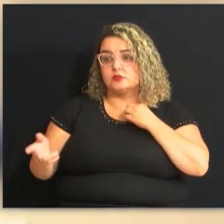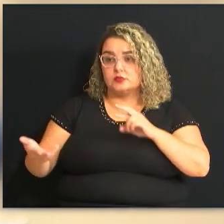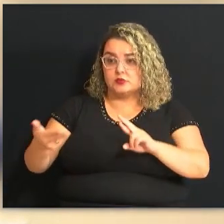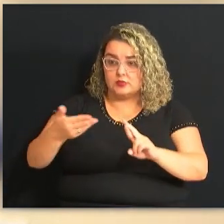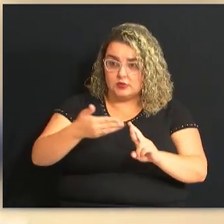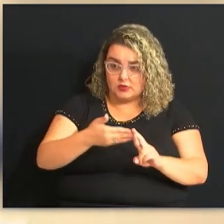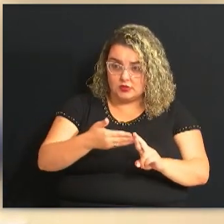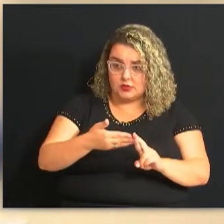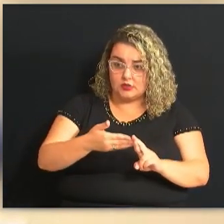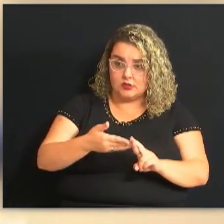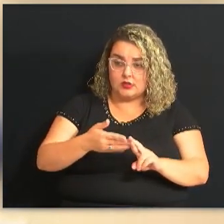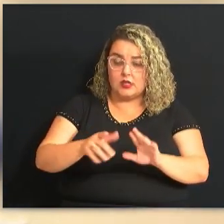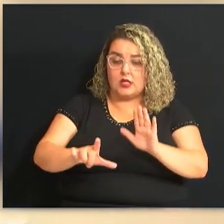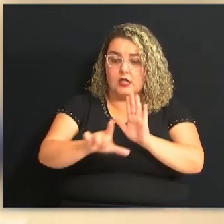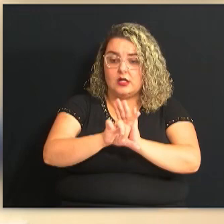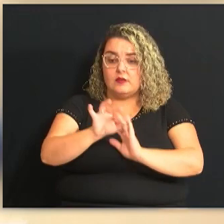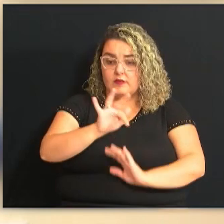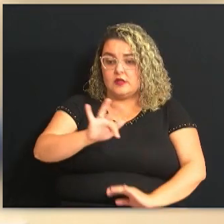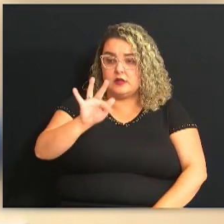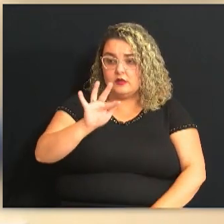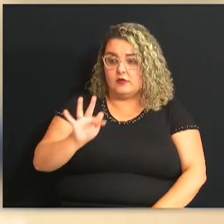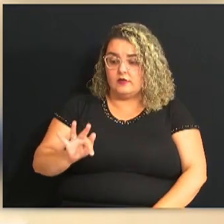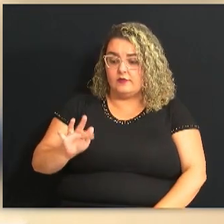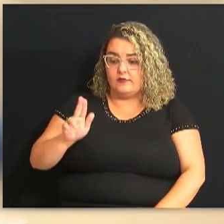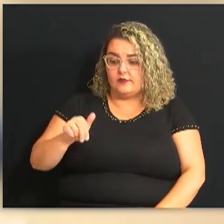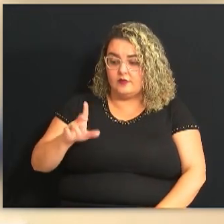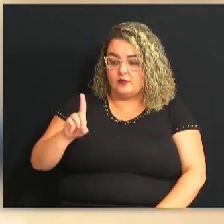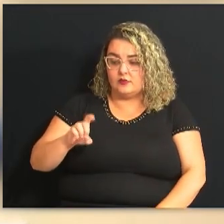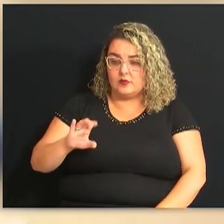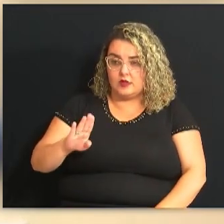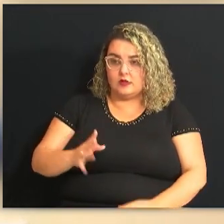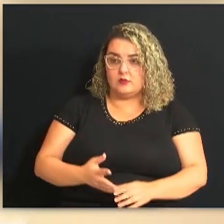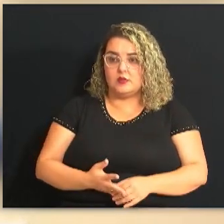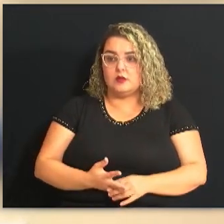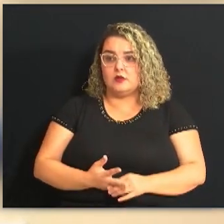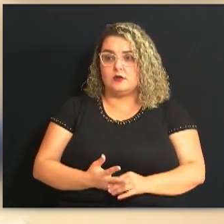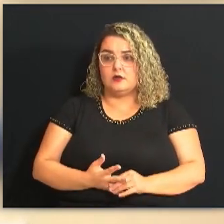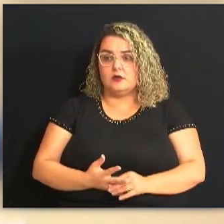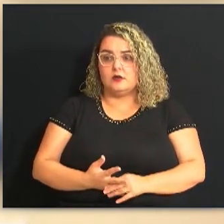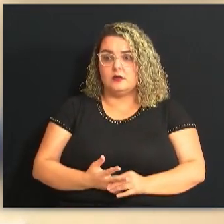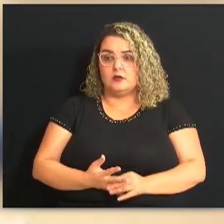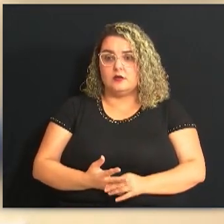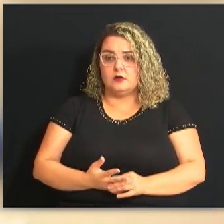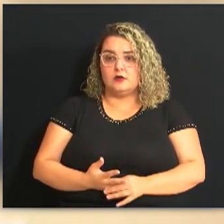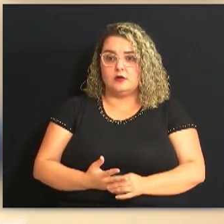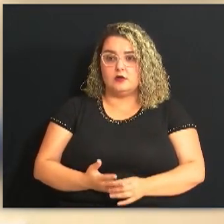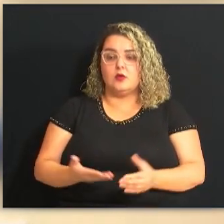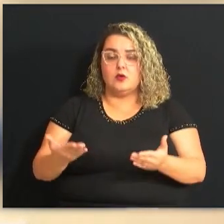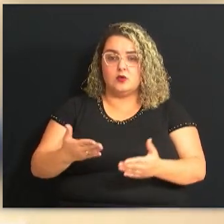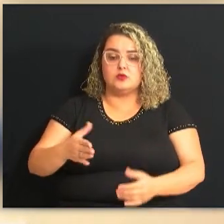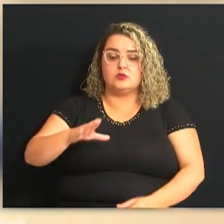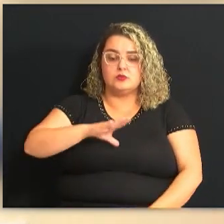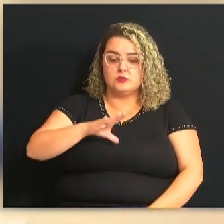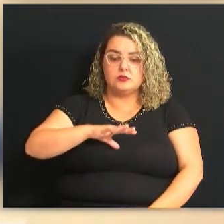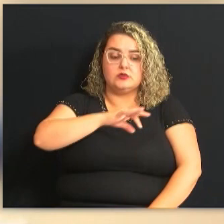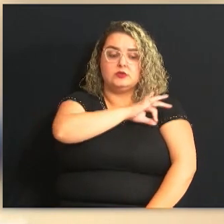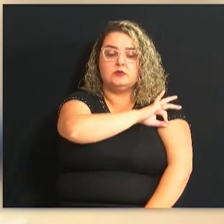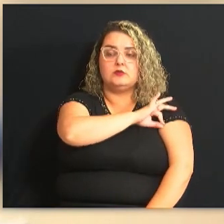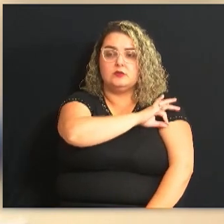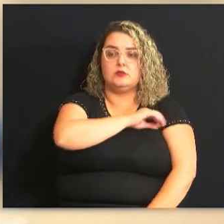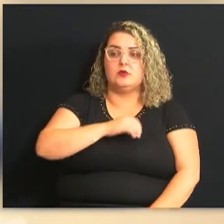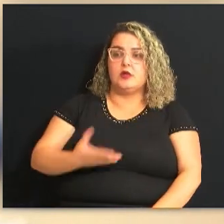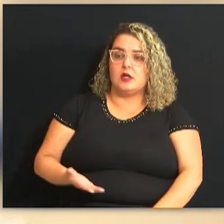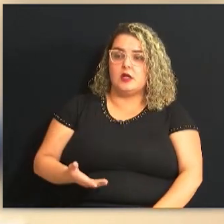Fundeb. Esse bônus Fundeb, hoje ele é praticado por municípios ou prefeituras cuja folha de pagamento da educação